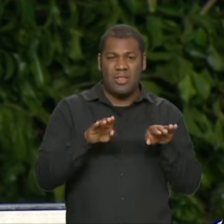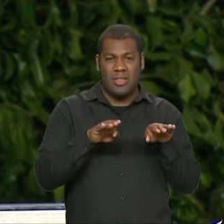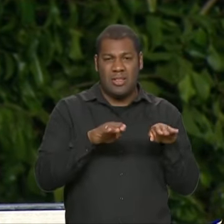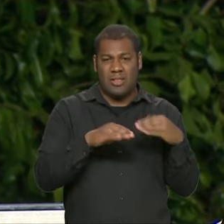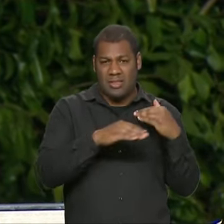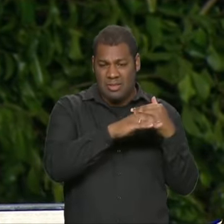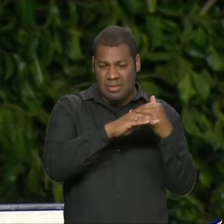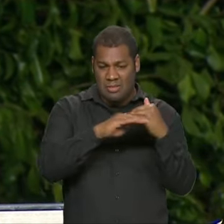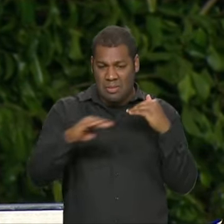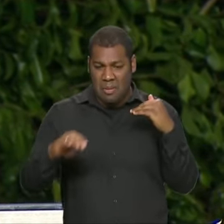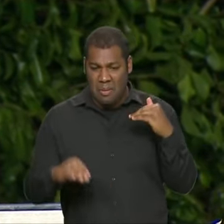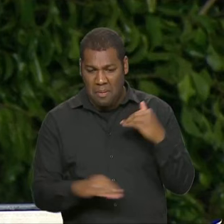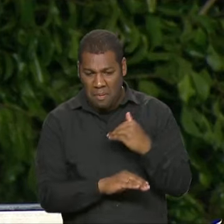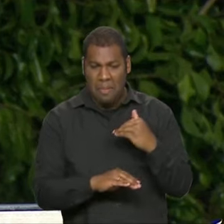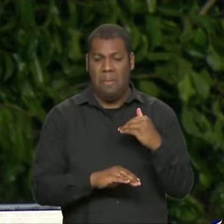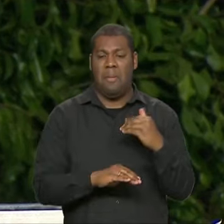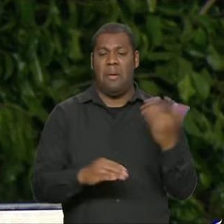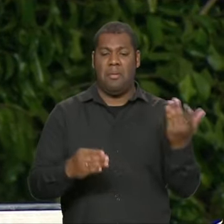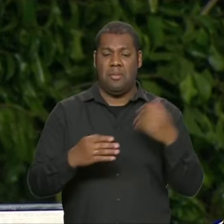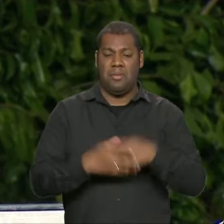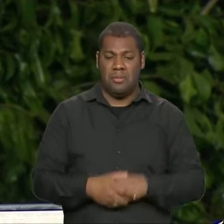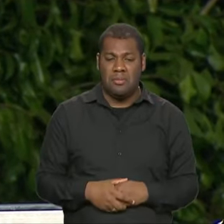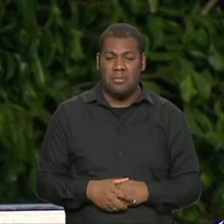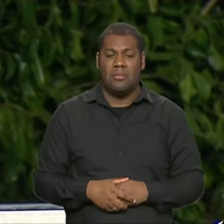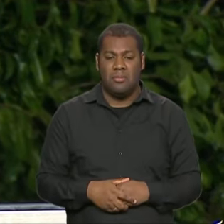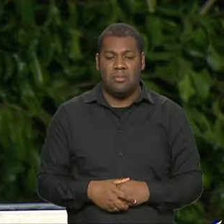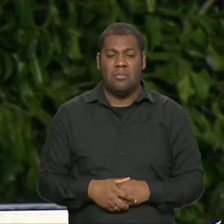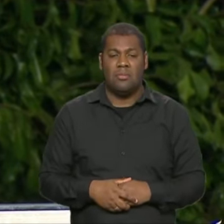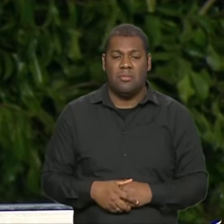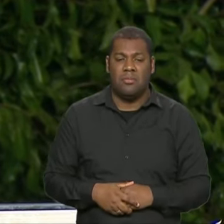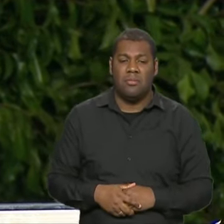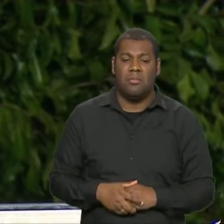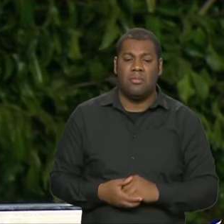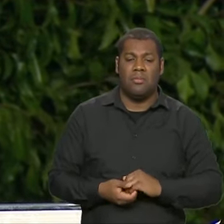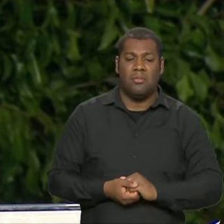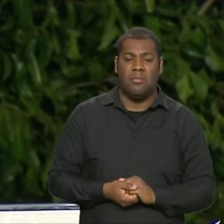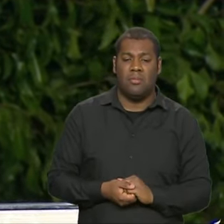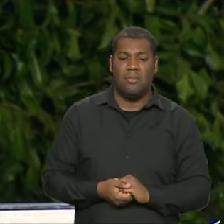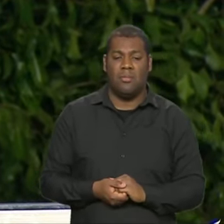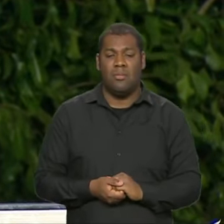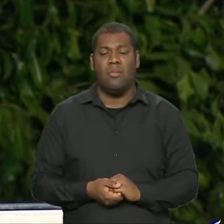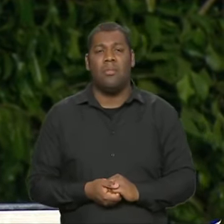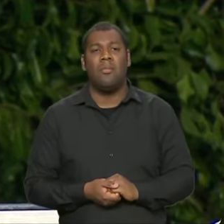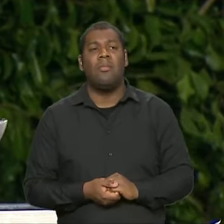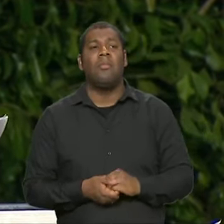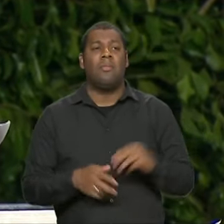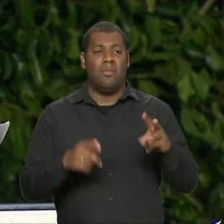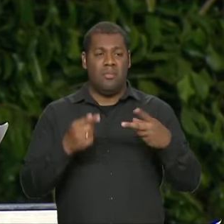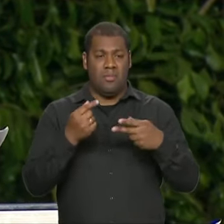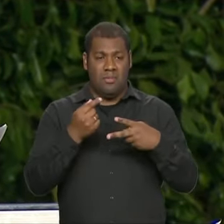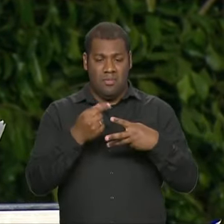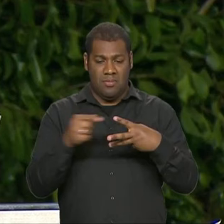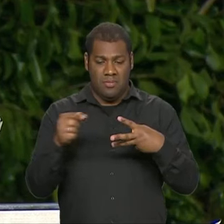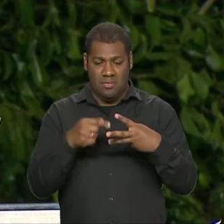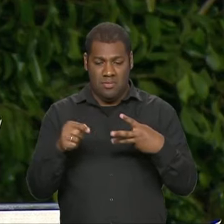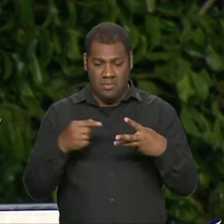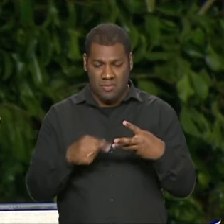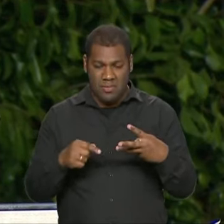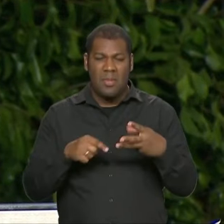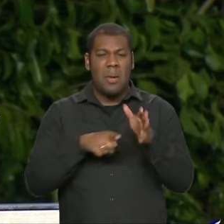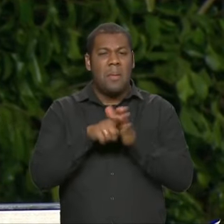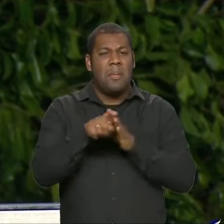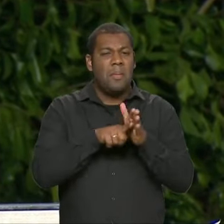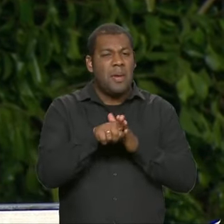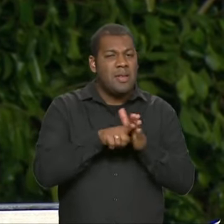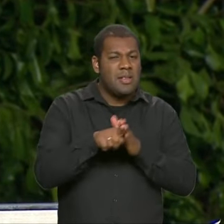desigualdade por sobre os níveis nacionais dos nossos territórios. Há três semanas, nós concluímos um estudo com